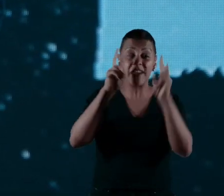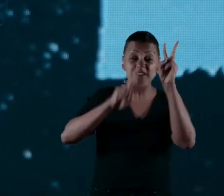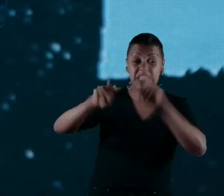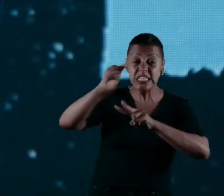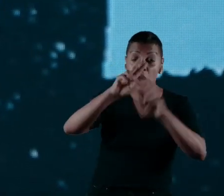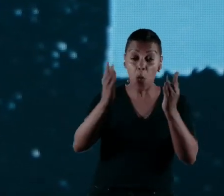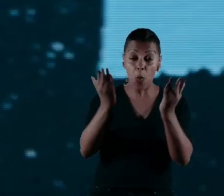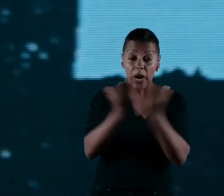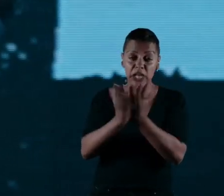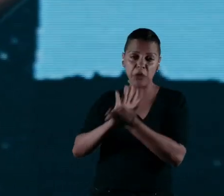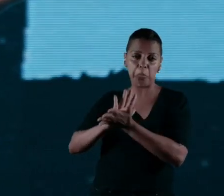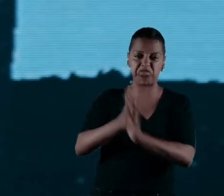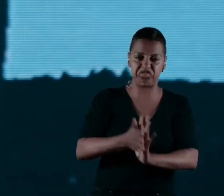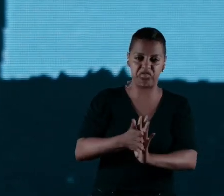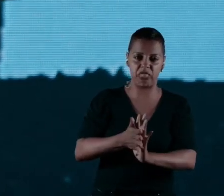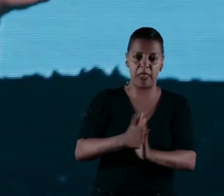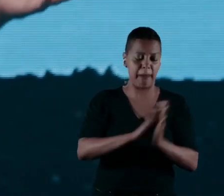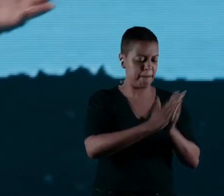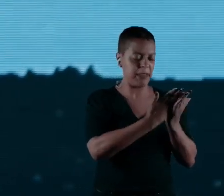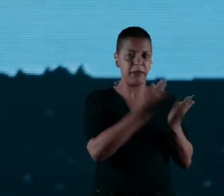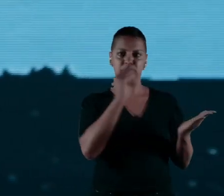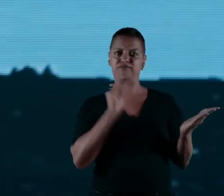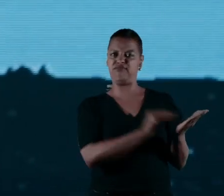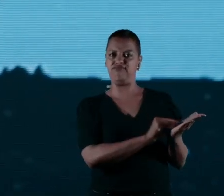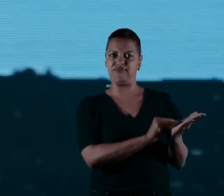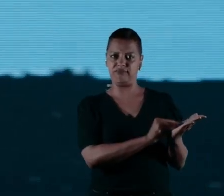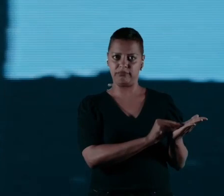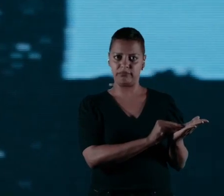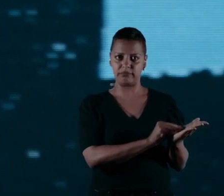judaico-cristã, portanto, a Bíblia.